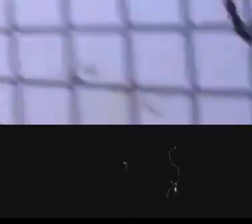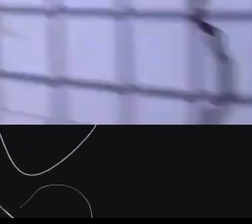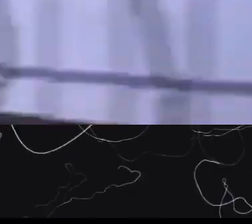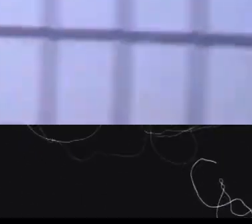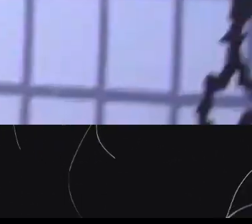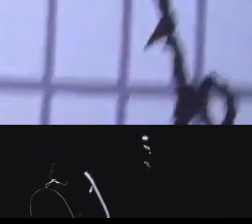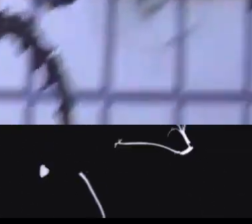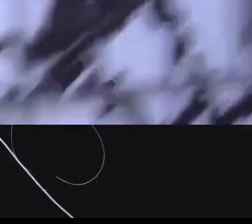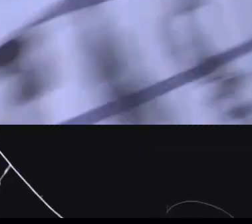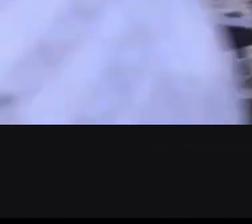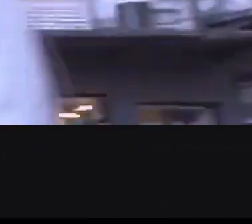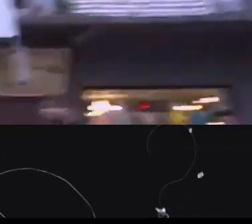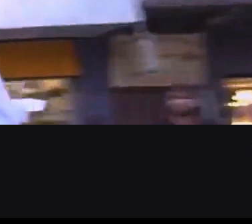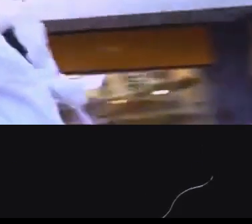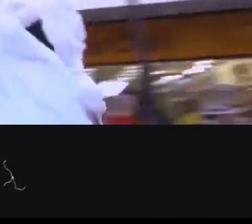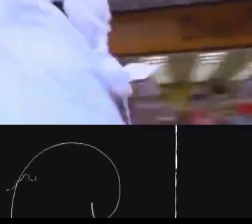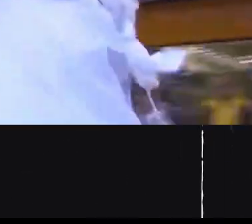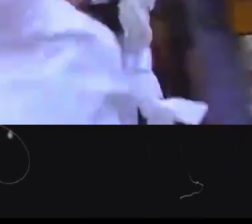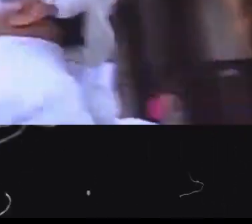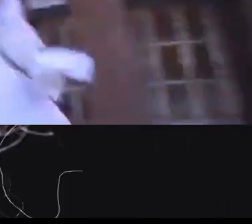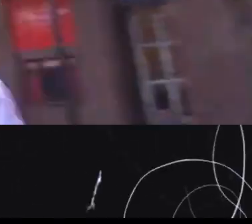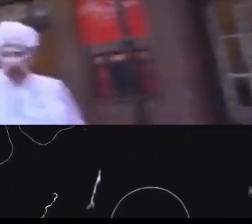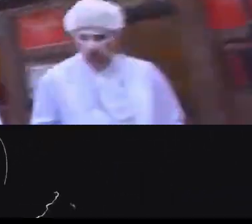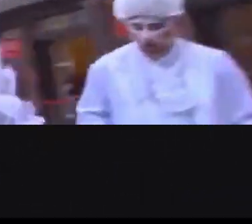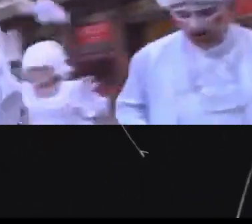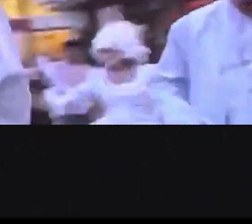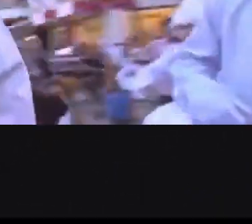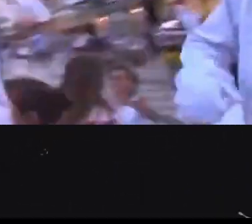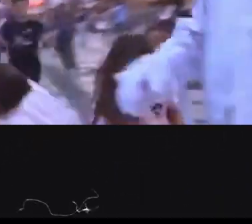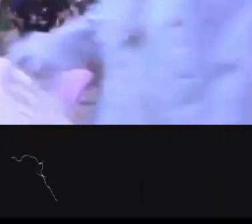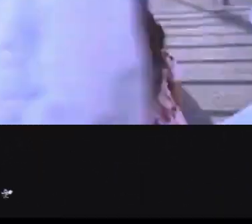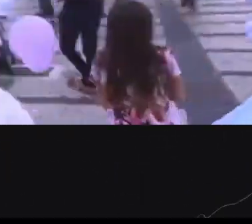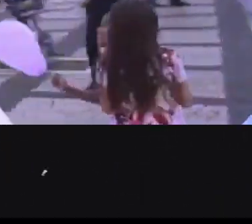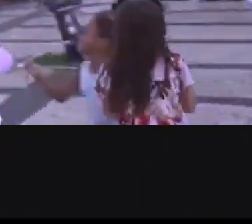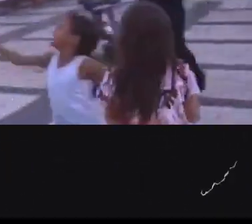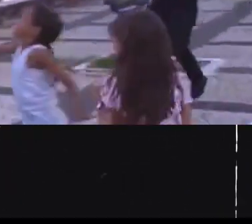aristocratas. Eles manuseiam um grande balão do planeta Terra.